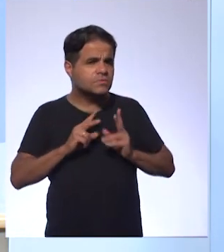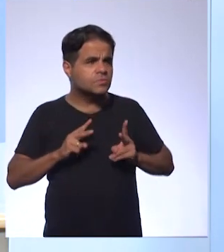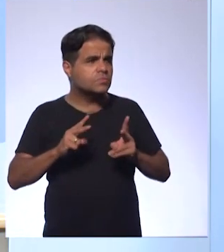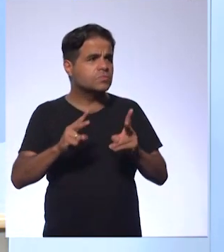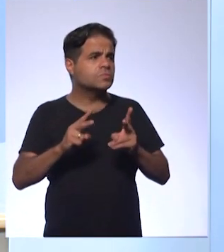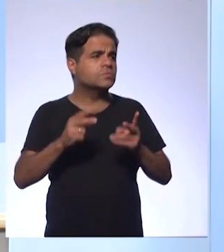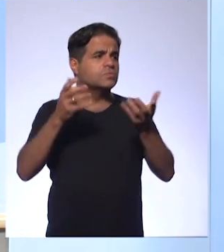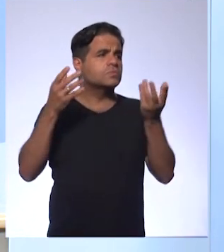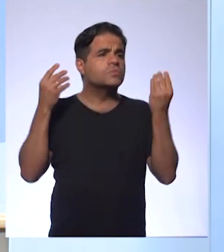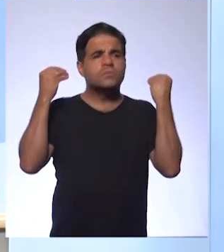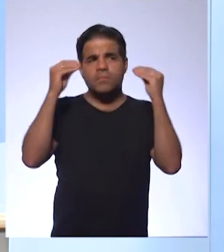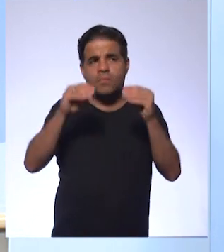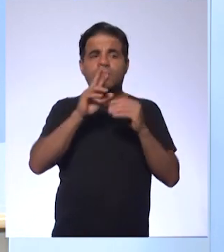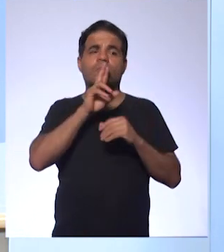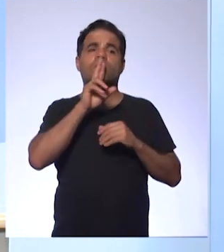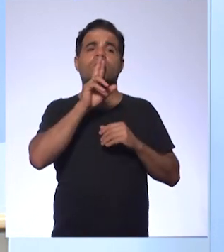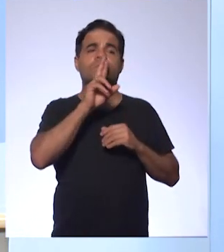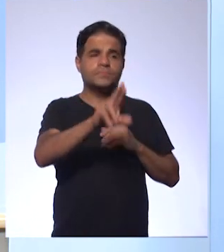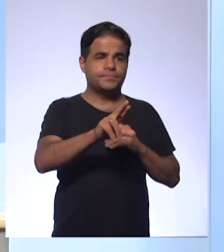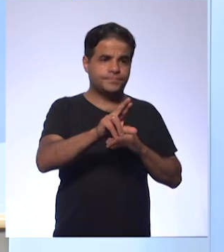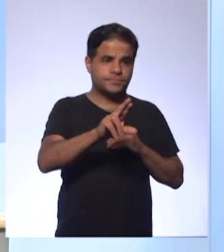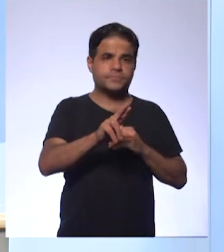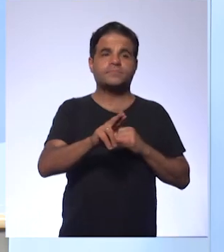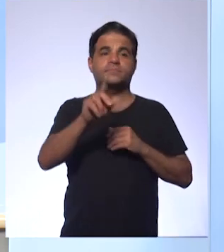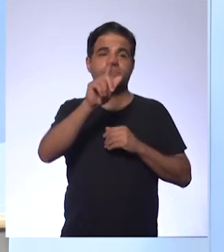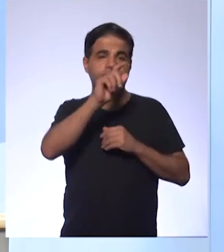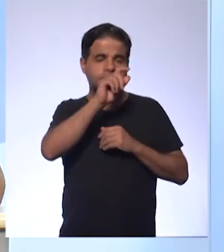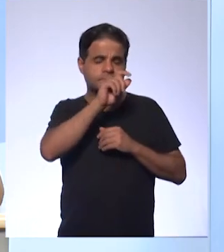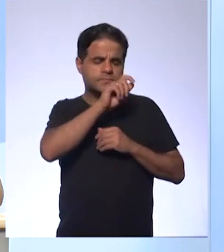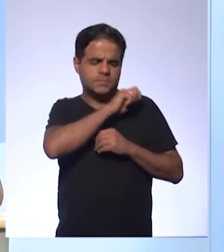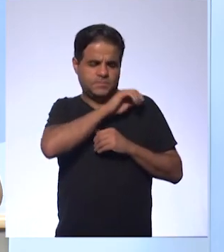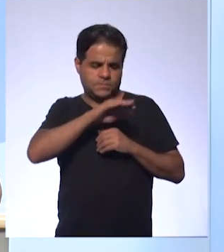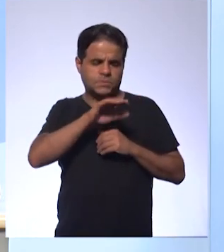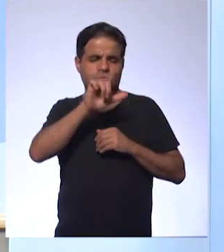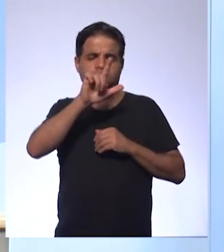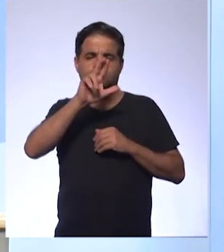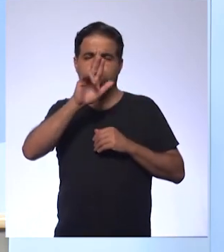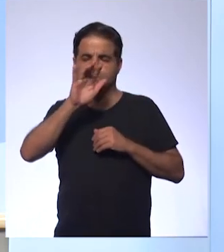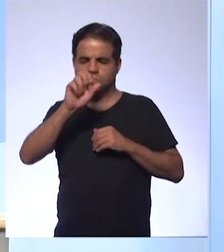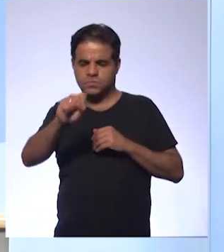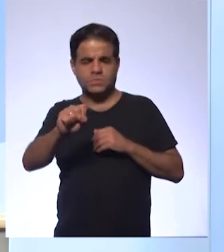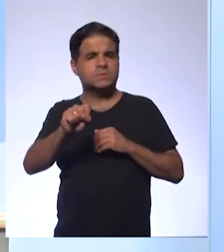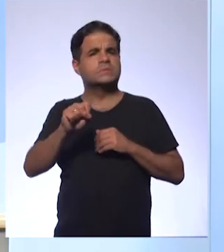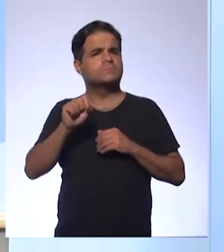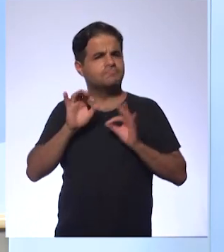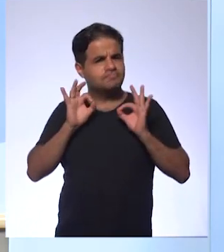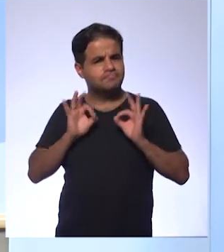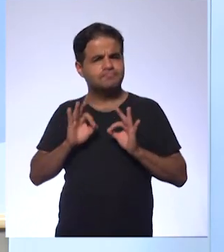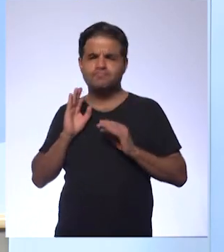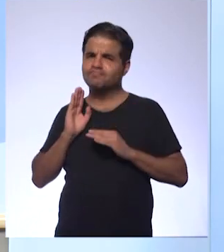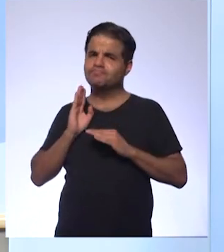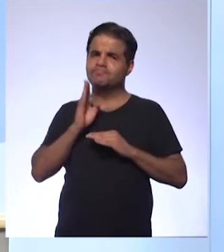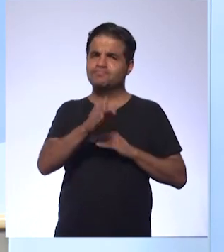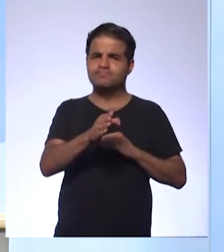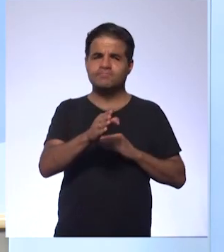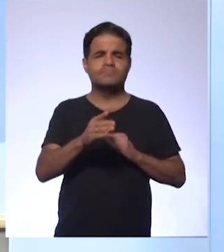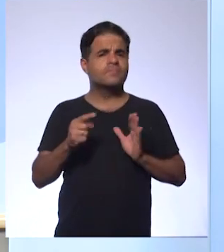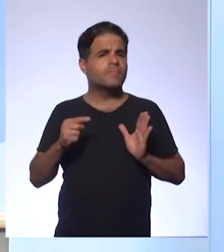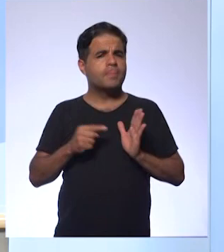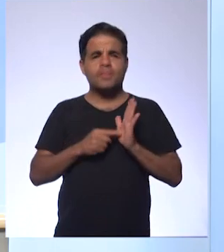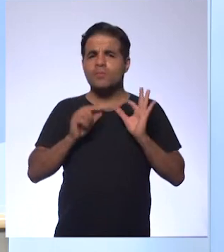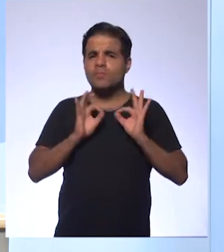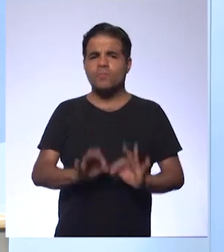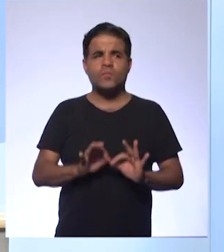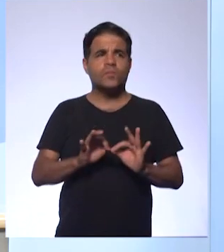destacar a resposta do Lucas Costa, porque ele foi exatamente nesse